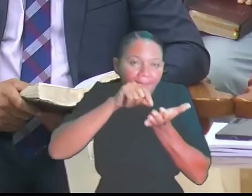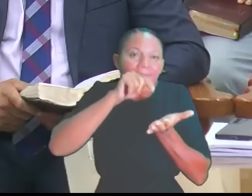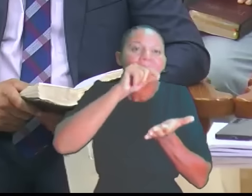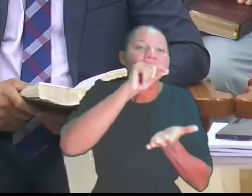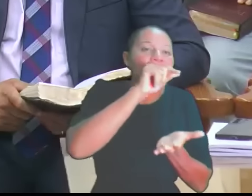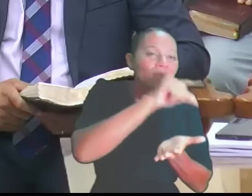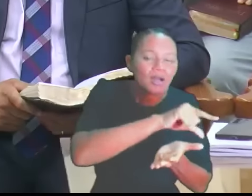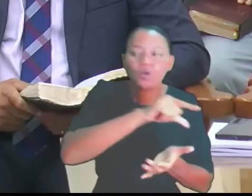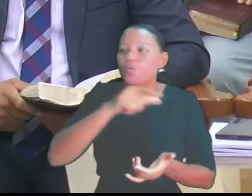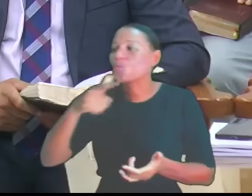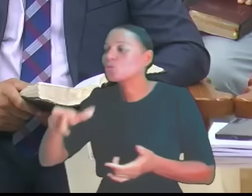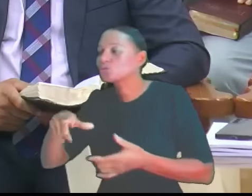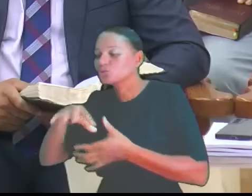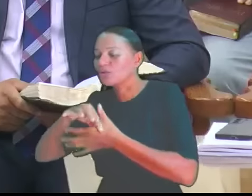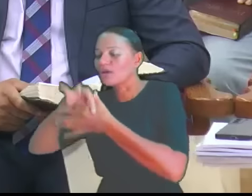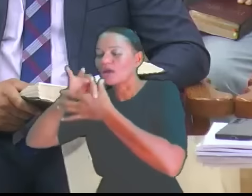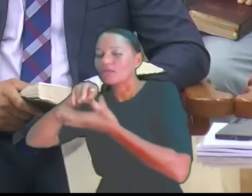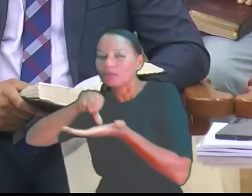no bico.